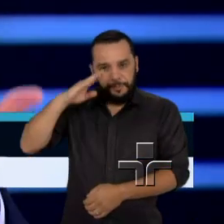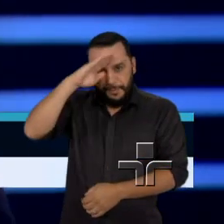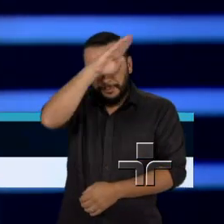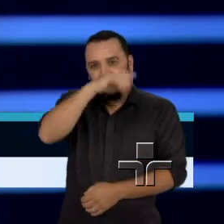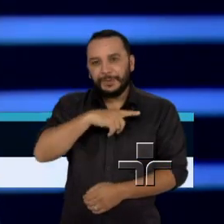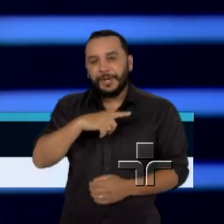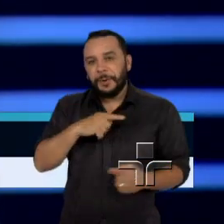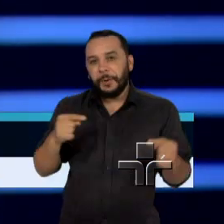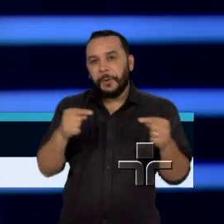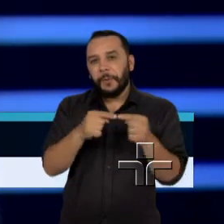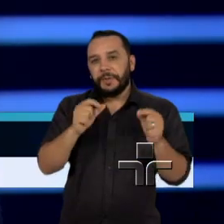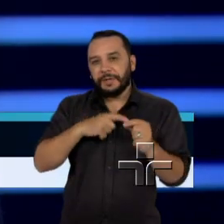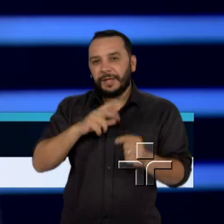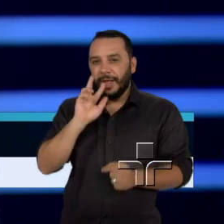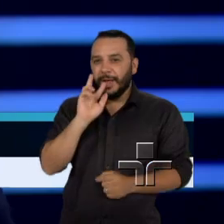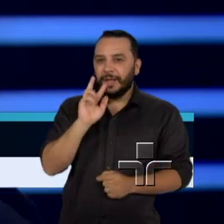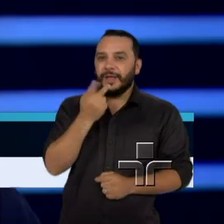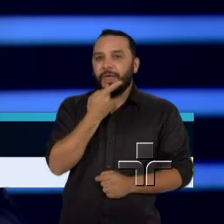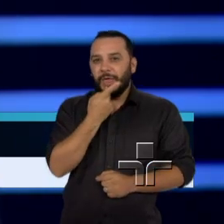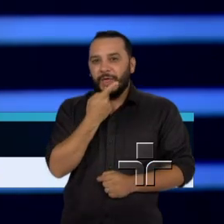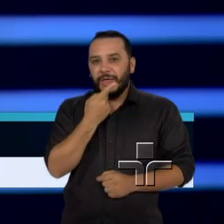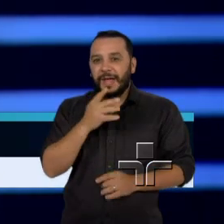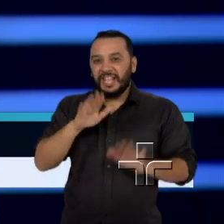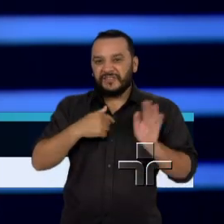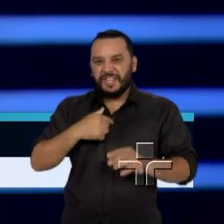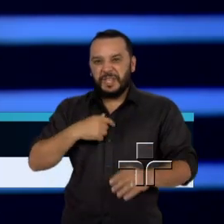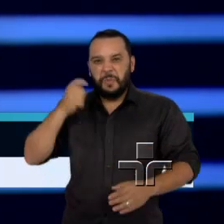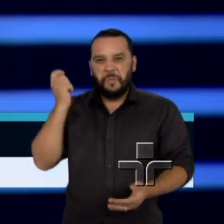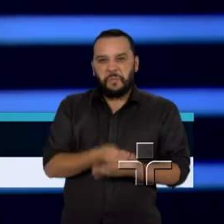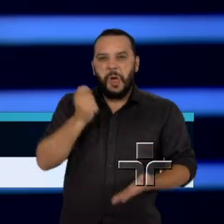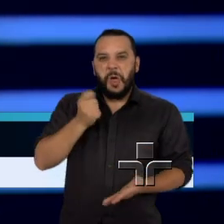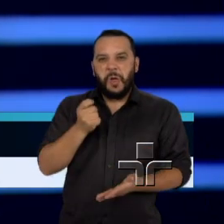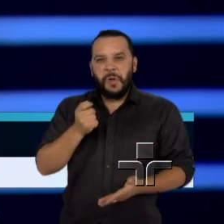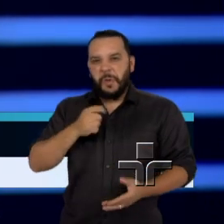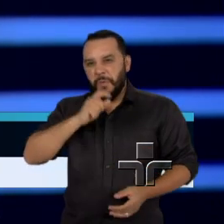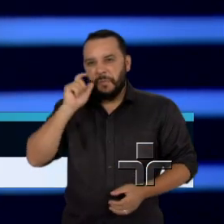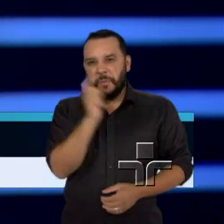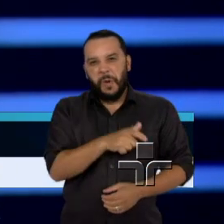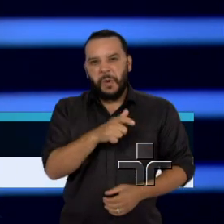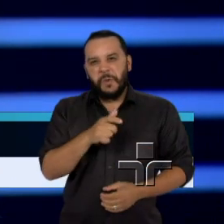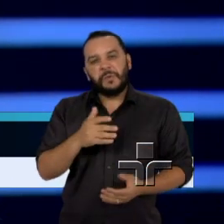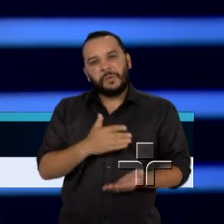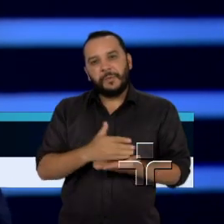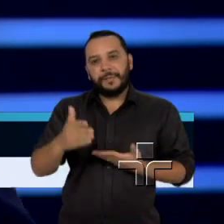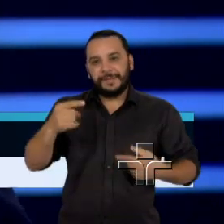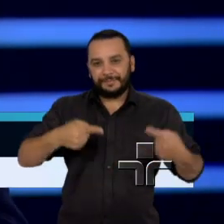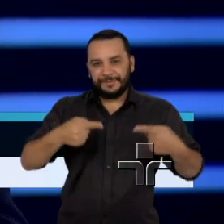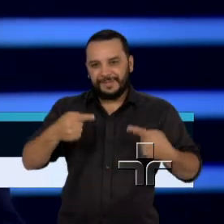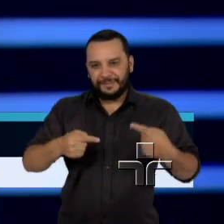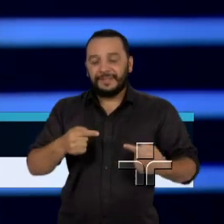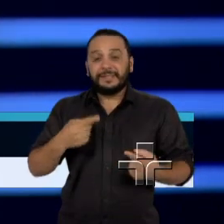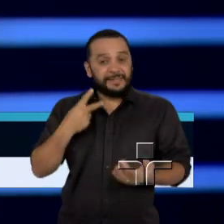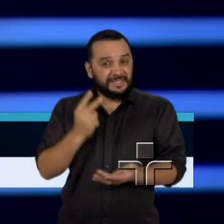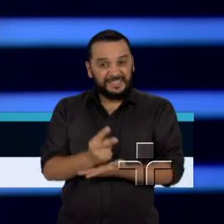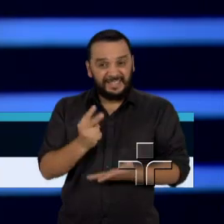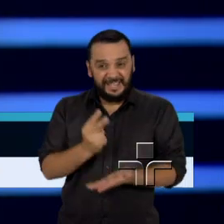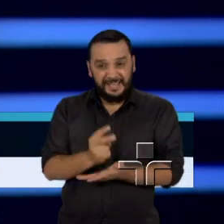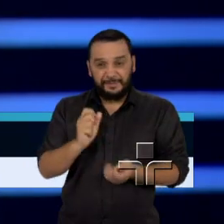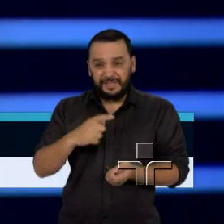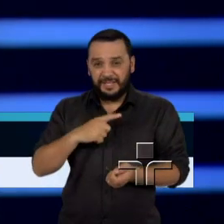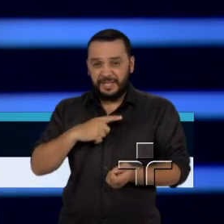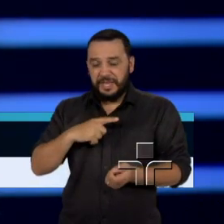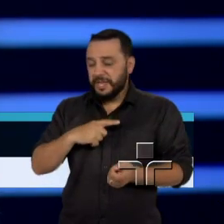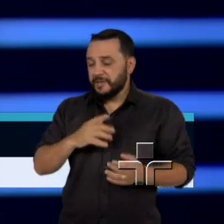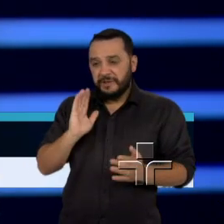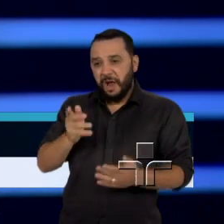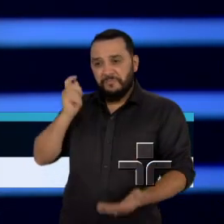combinou esses dois lados, né? Muito agressivo logo no início das polêmicas, ele entra integralmente.